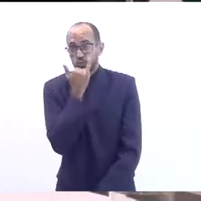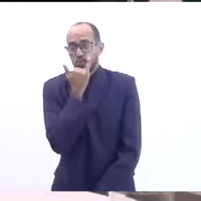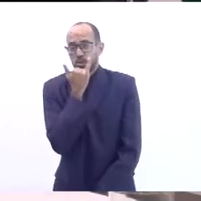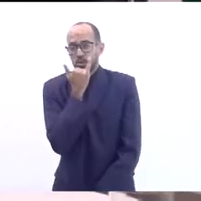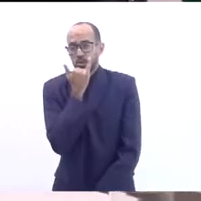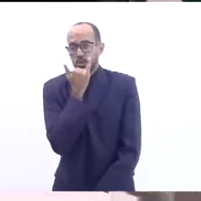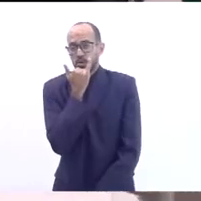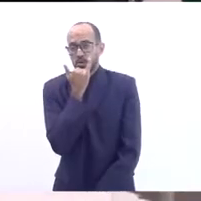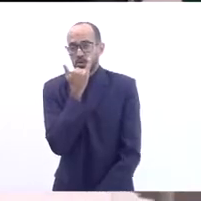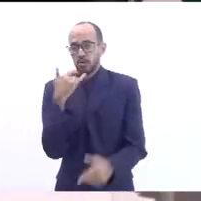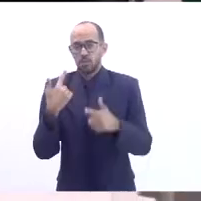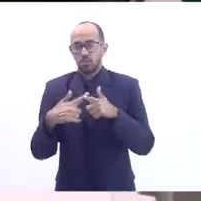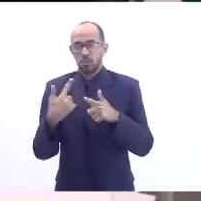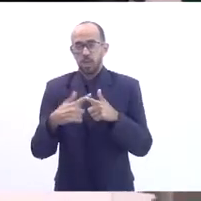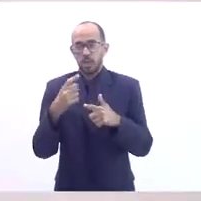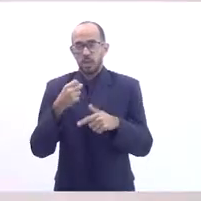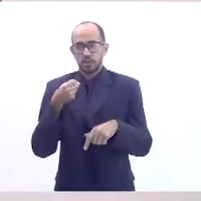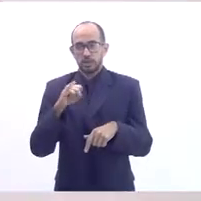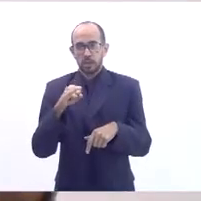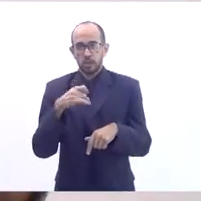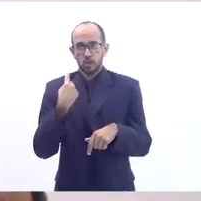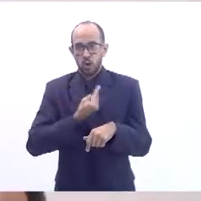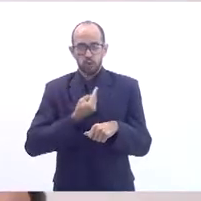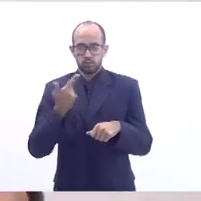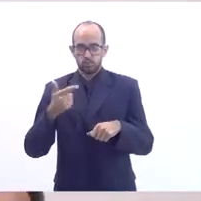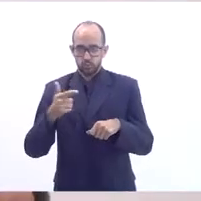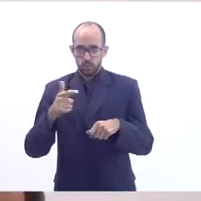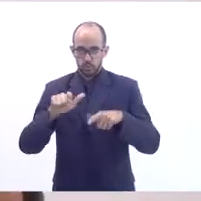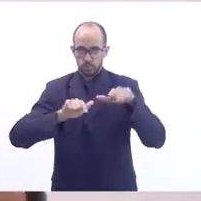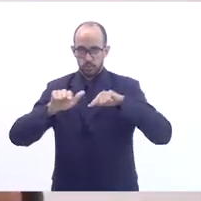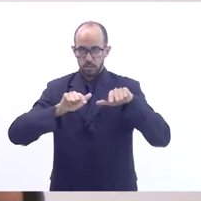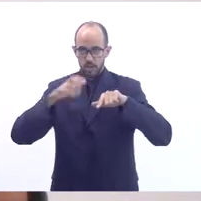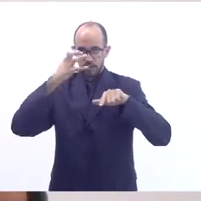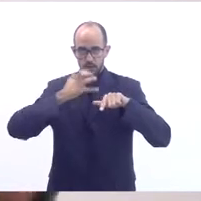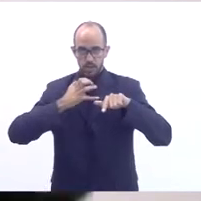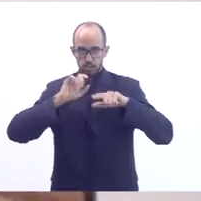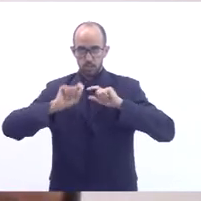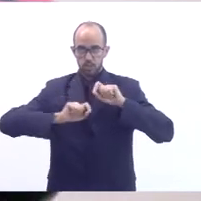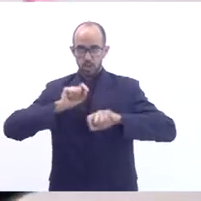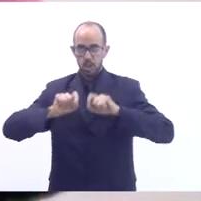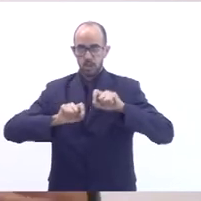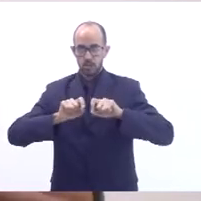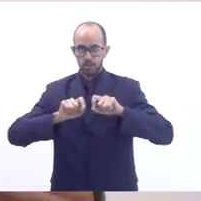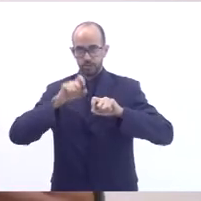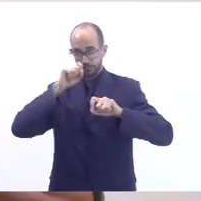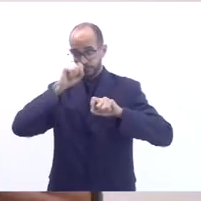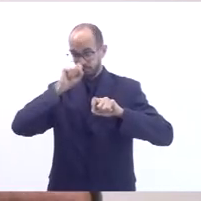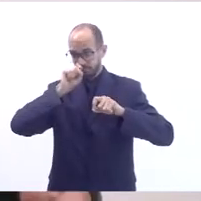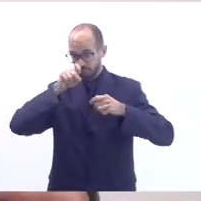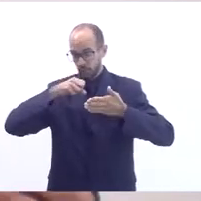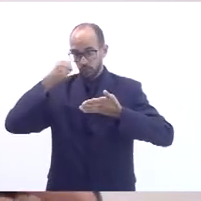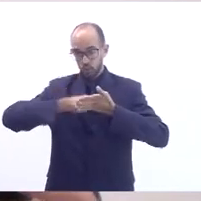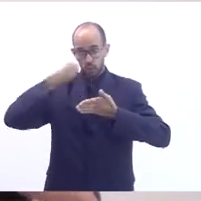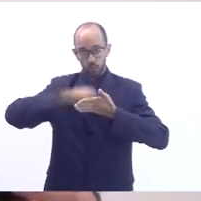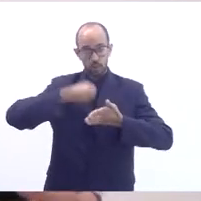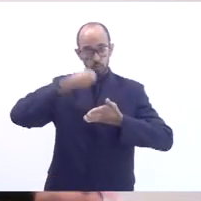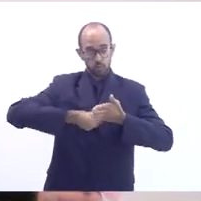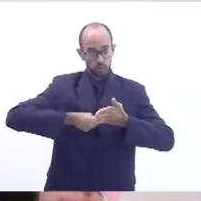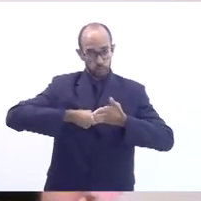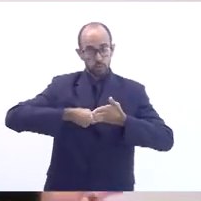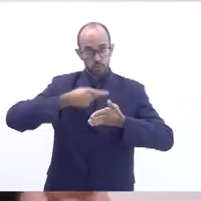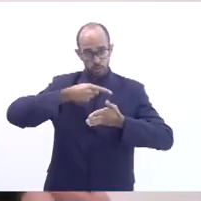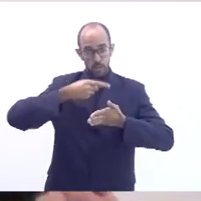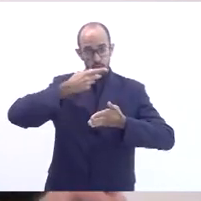essa é a gente não faz esse trabalho e aí de novo é muito importante é esse trabalho que os ativistas fazem de falar com